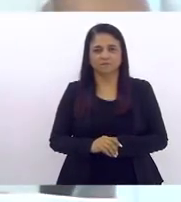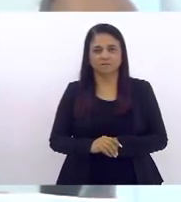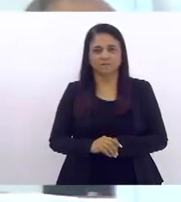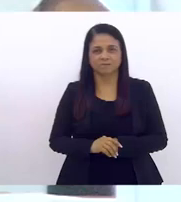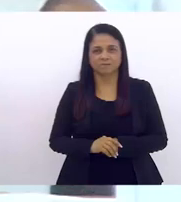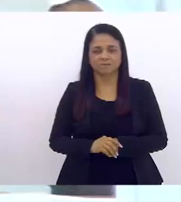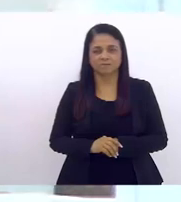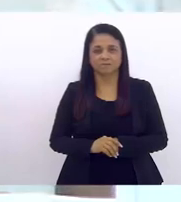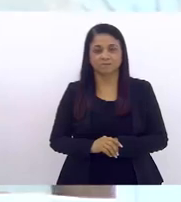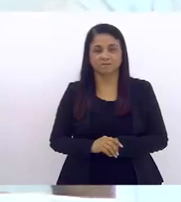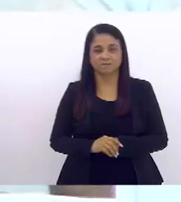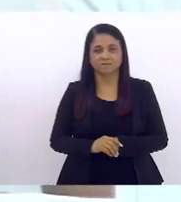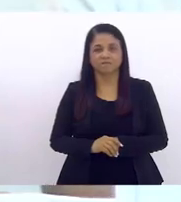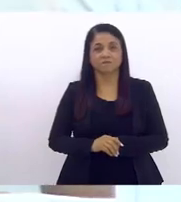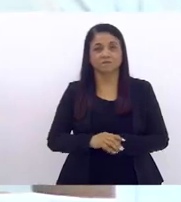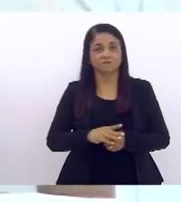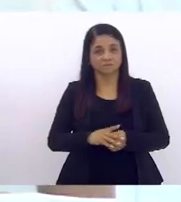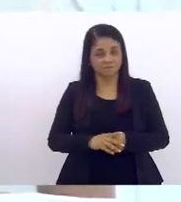Bom,